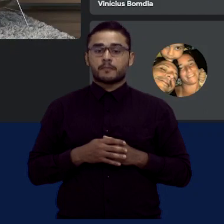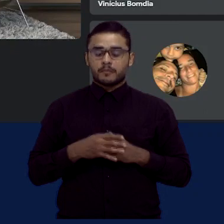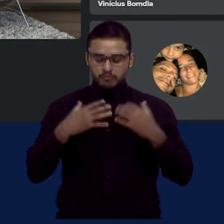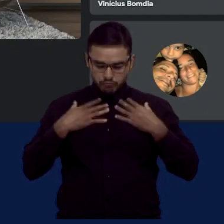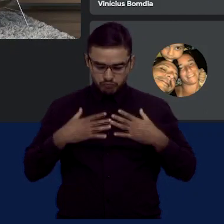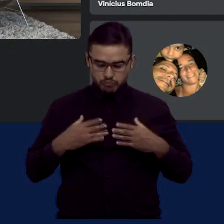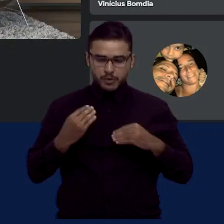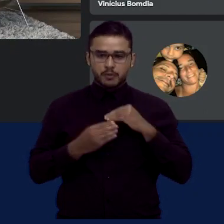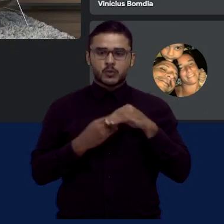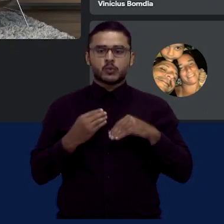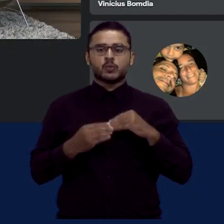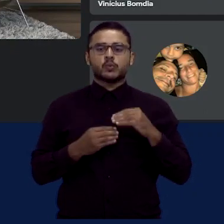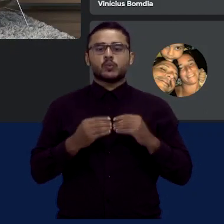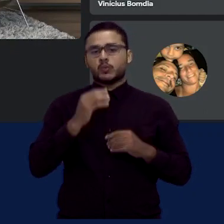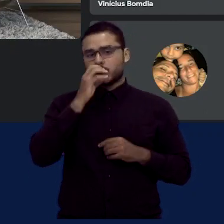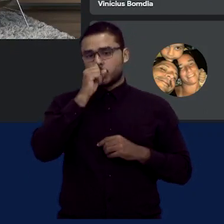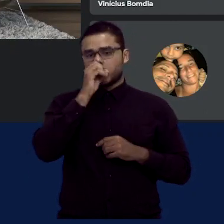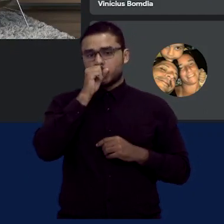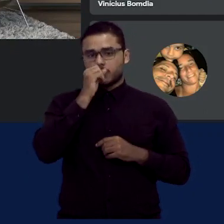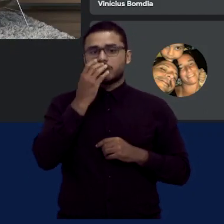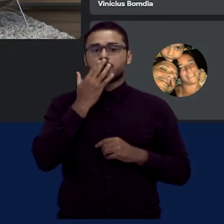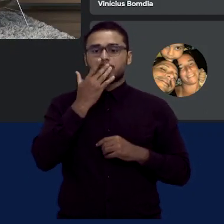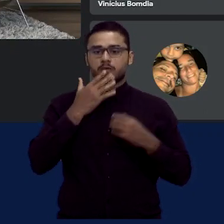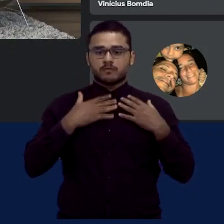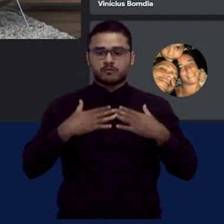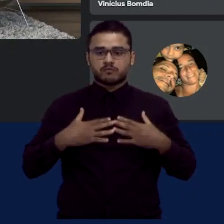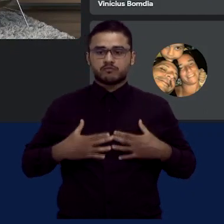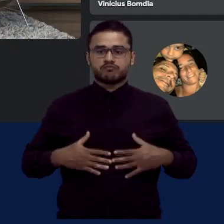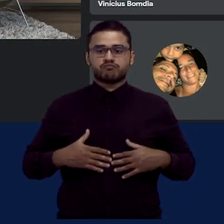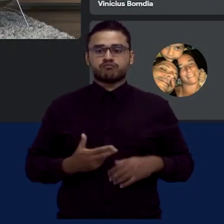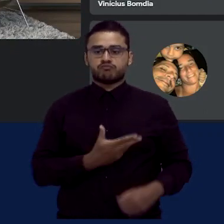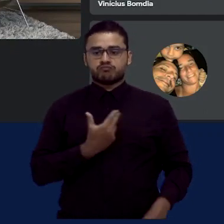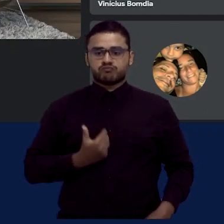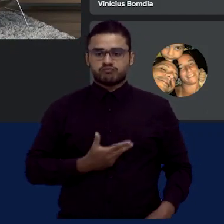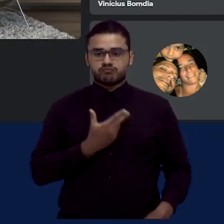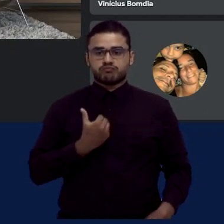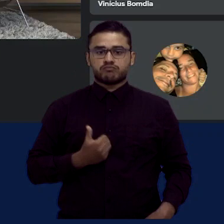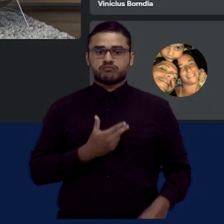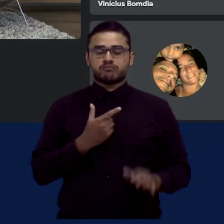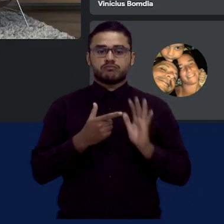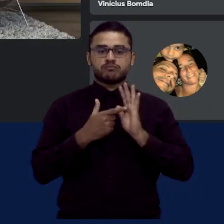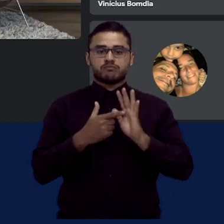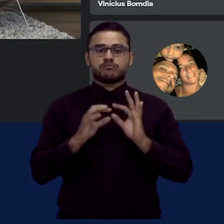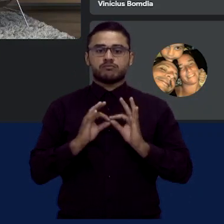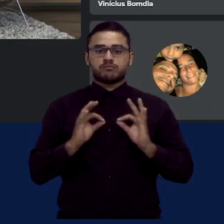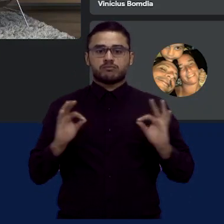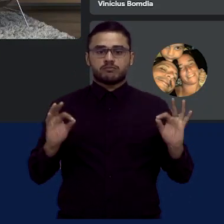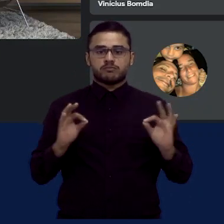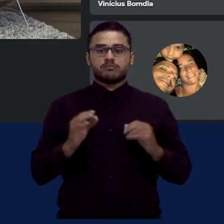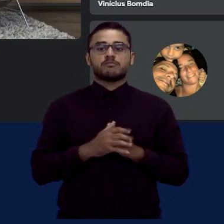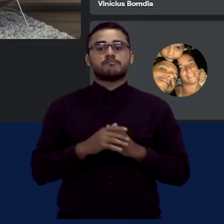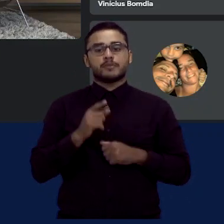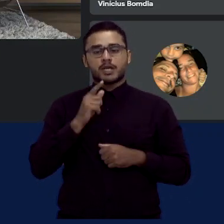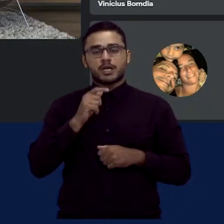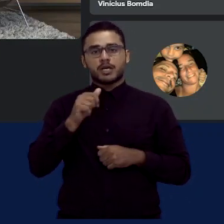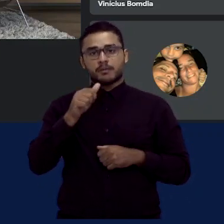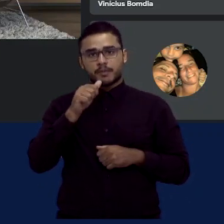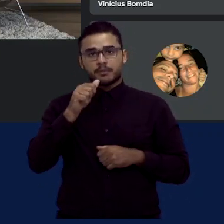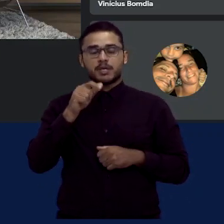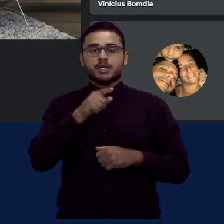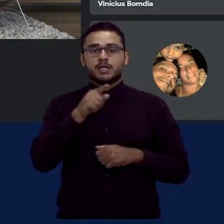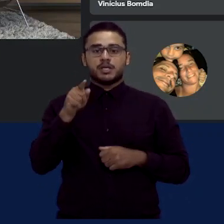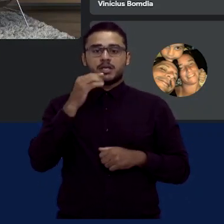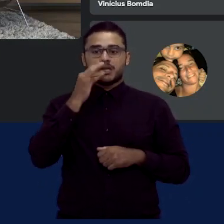uma estampa, uma caveira com as frases em inglês: beba café, você